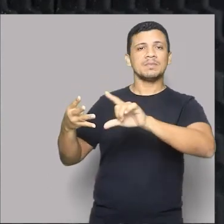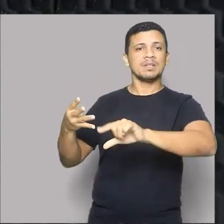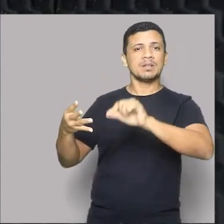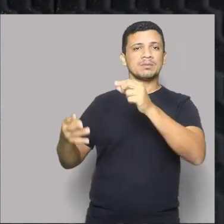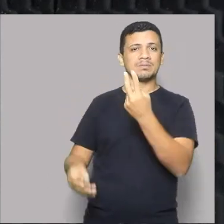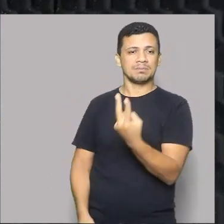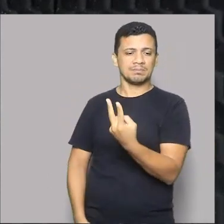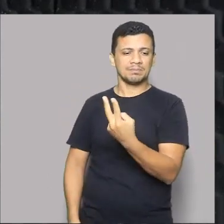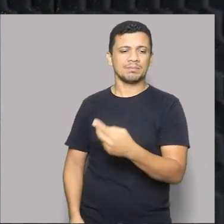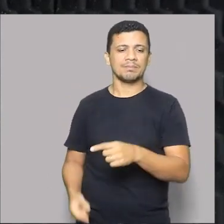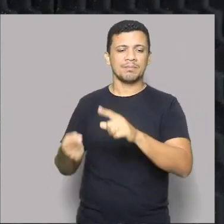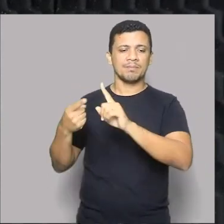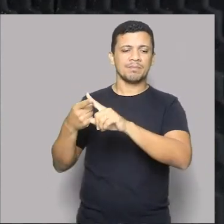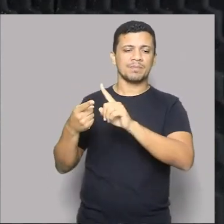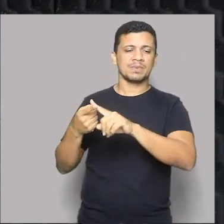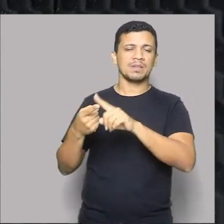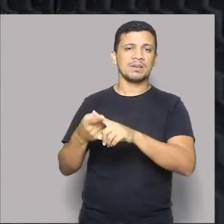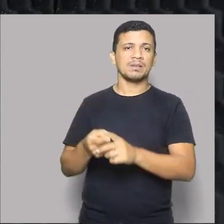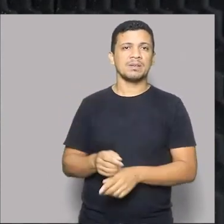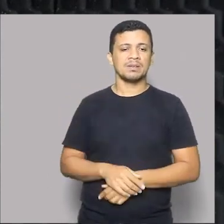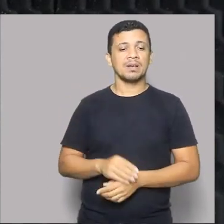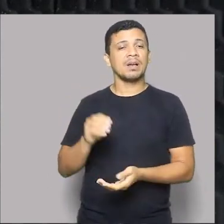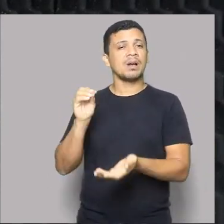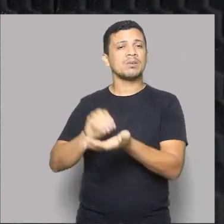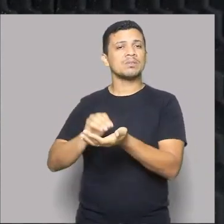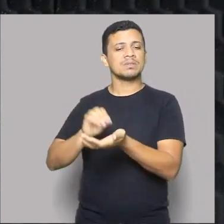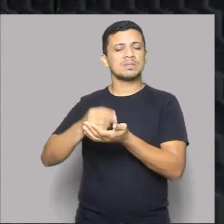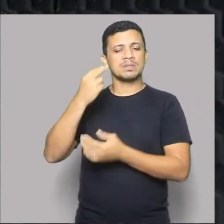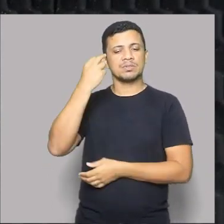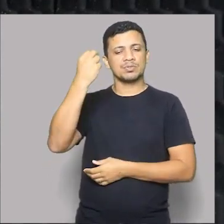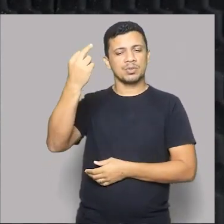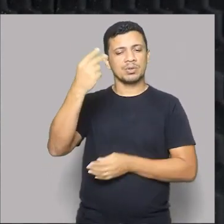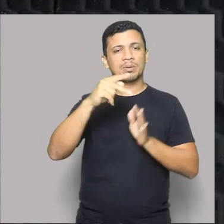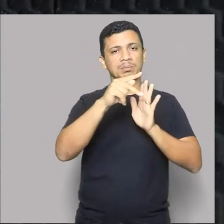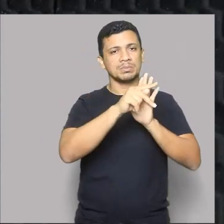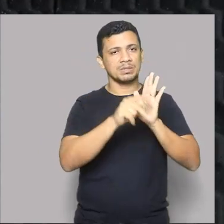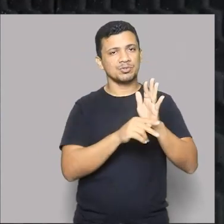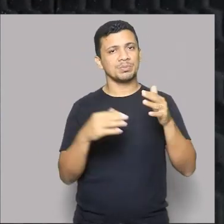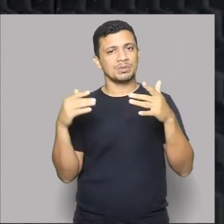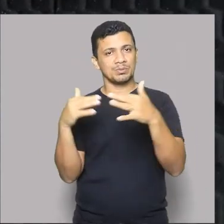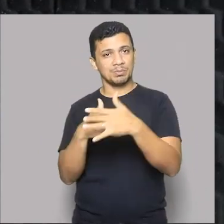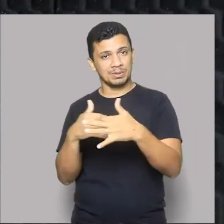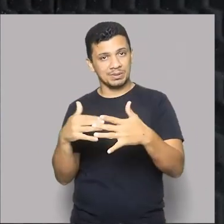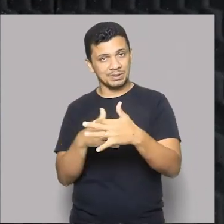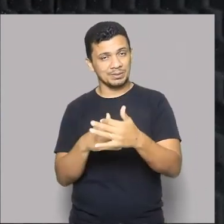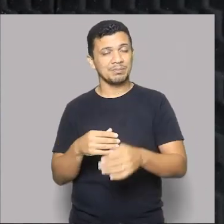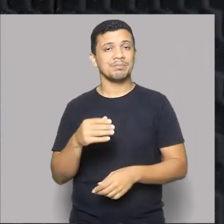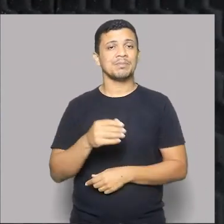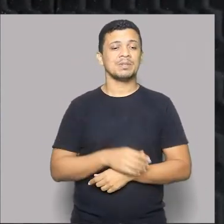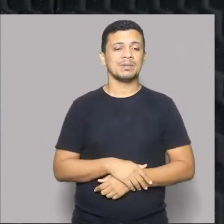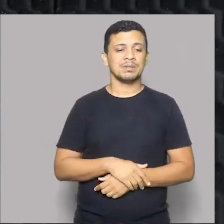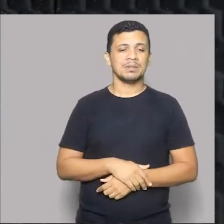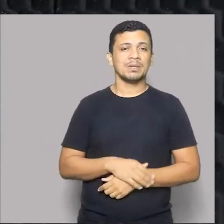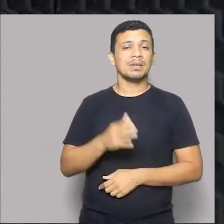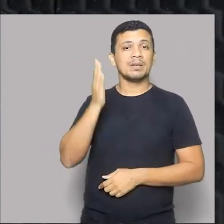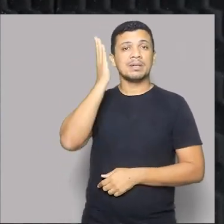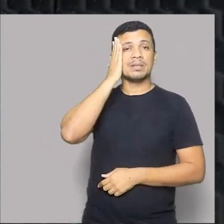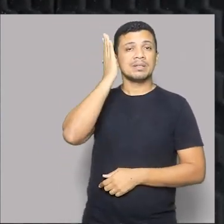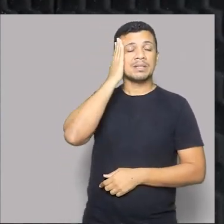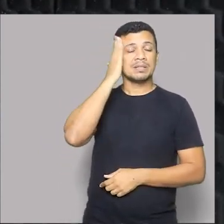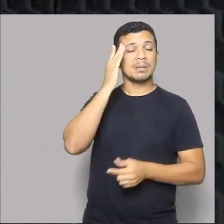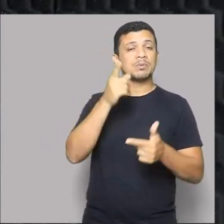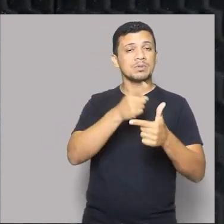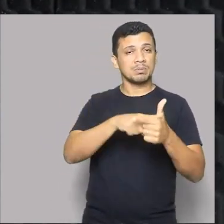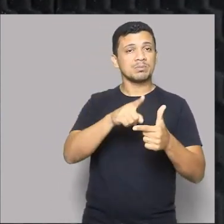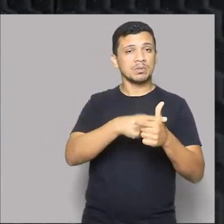Vamos conhecê-los. O primeiro, a ausência histórica de um planejamento urbano. Entendemos que o problema de